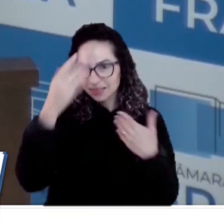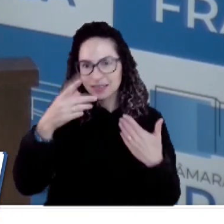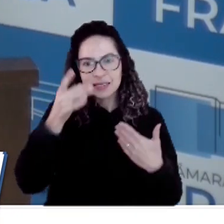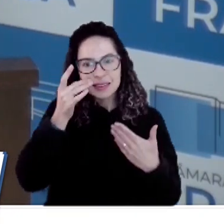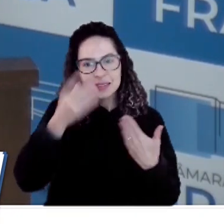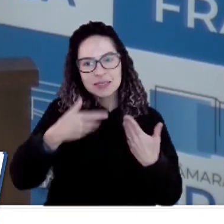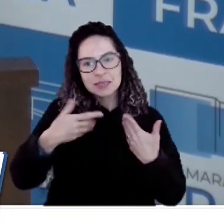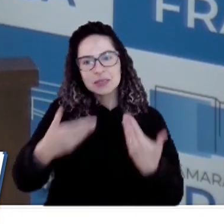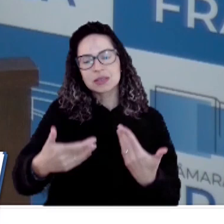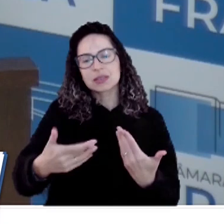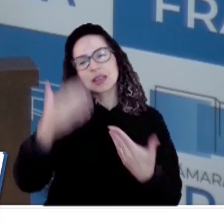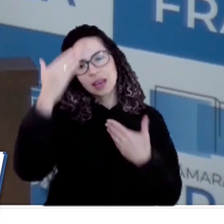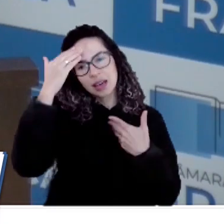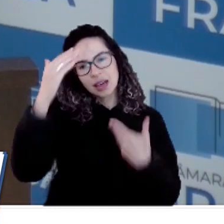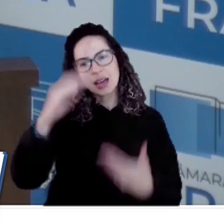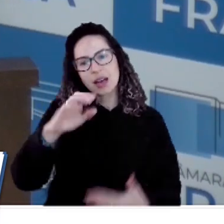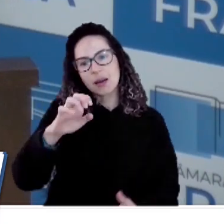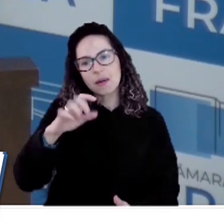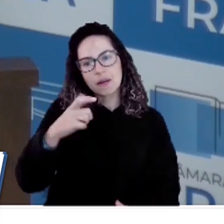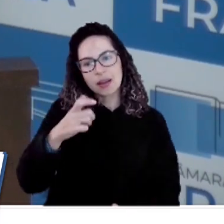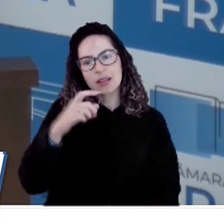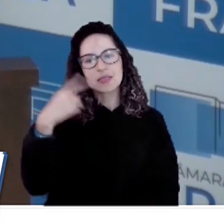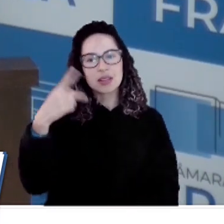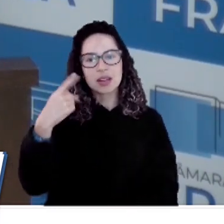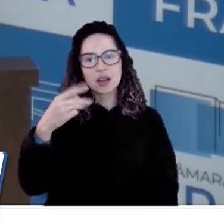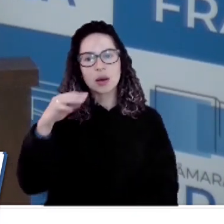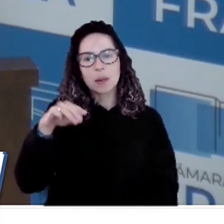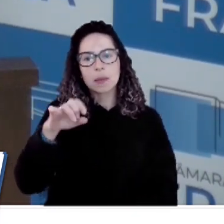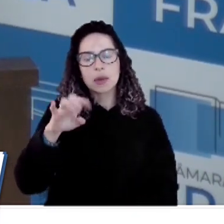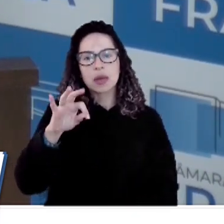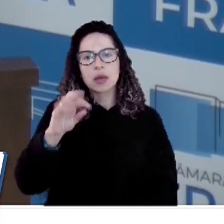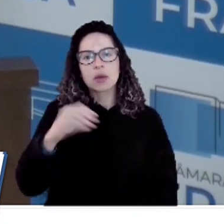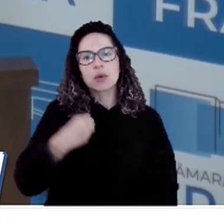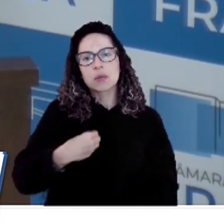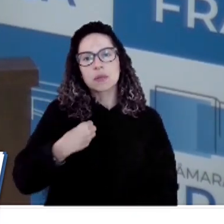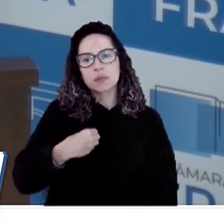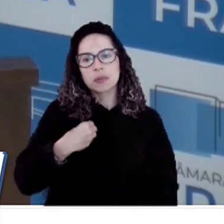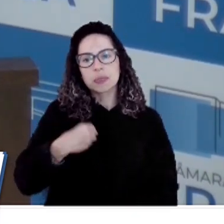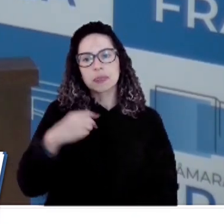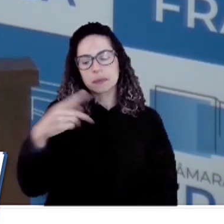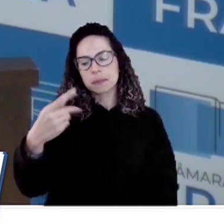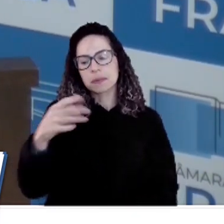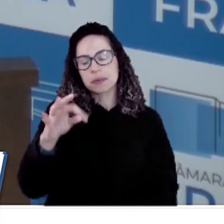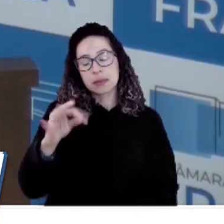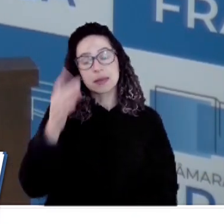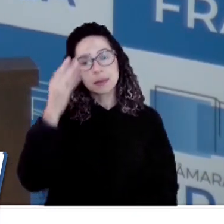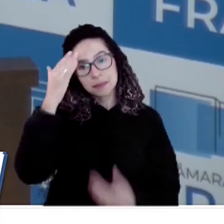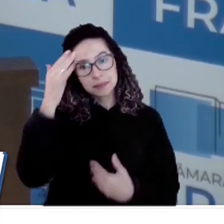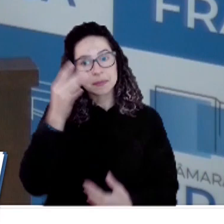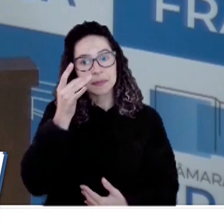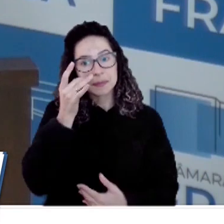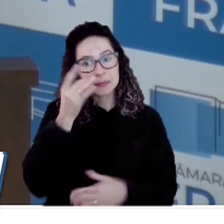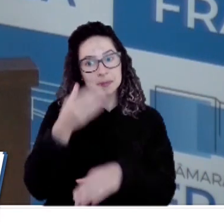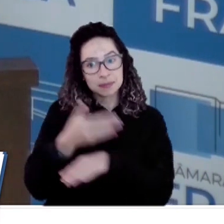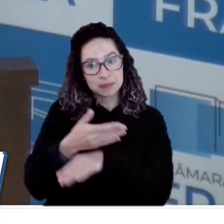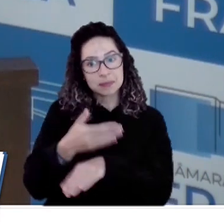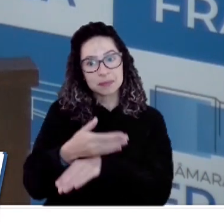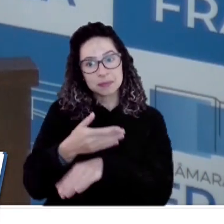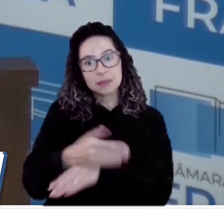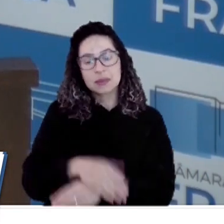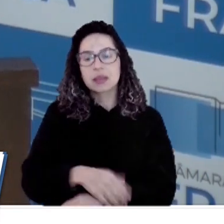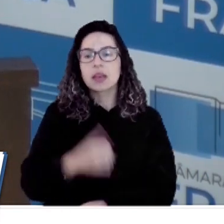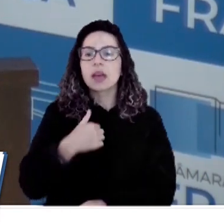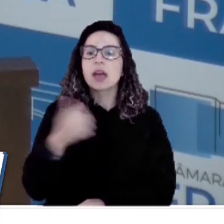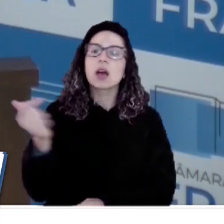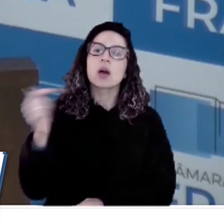nosso ex-vereador Milton, que está aqui, do Partido dos Trabalhadores, obrigado pela presença. O que me traz à tribuna,